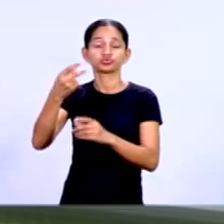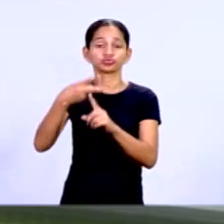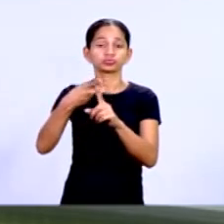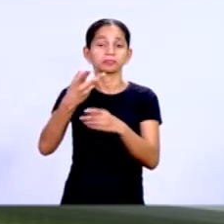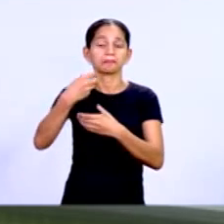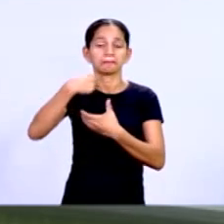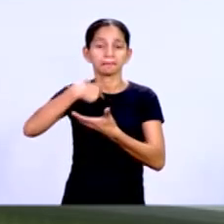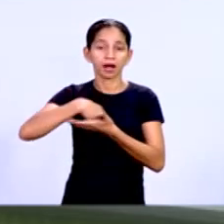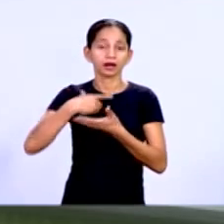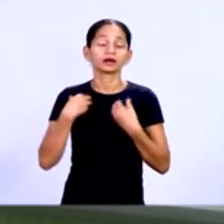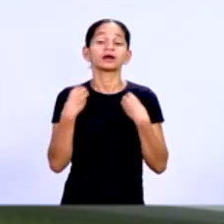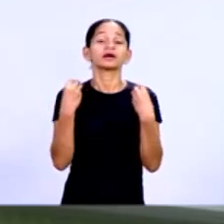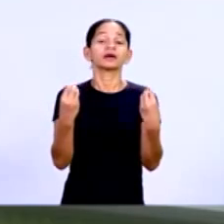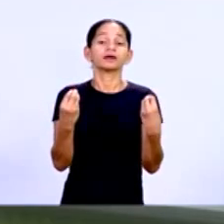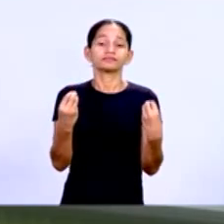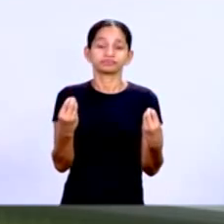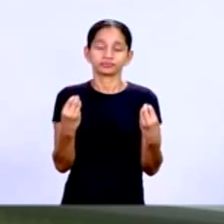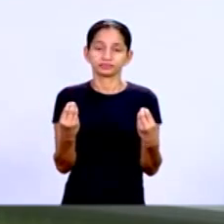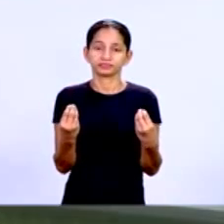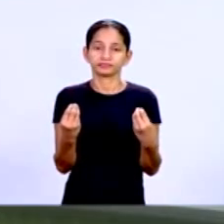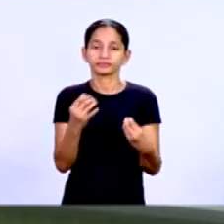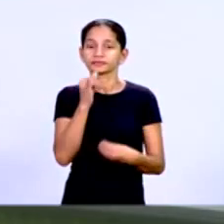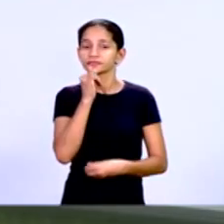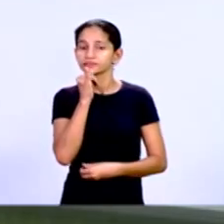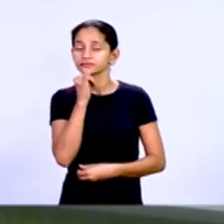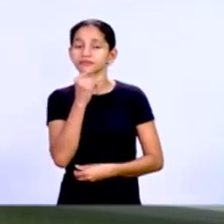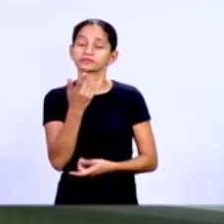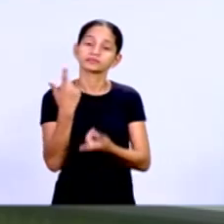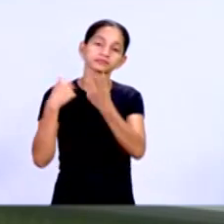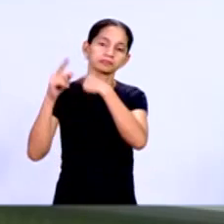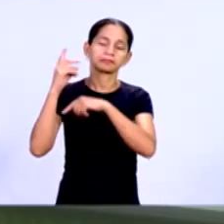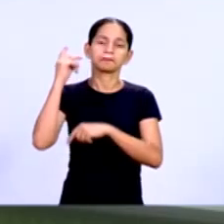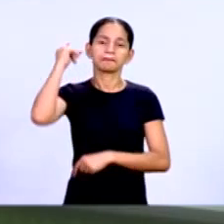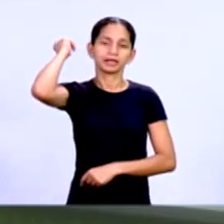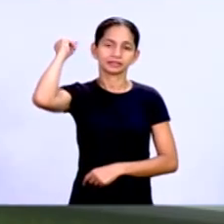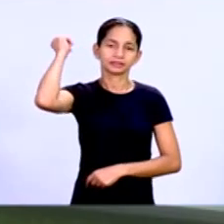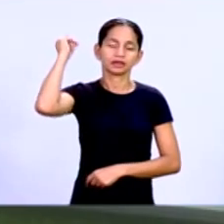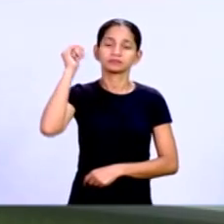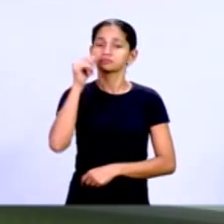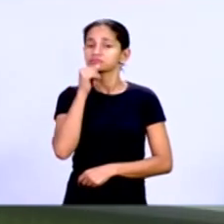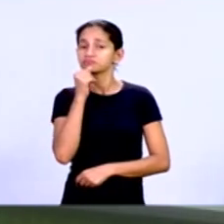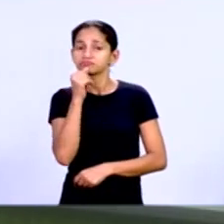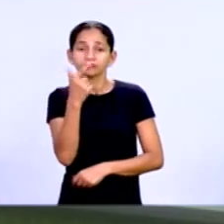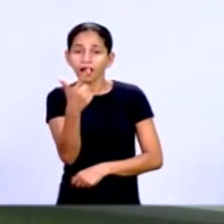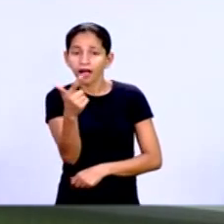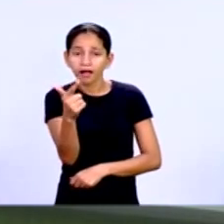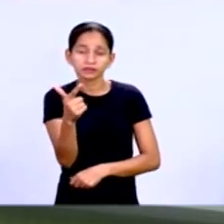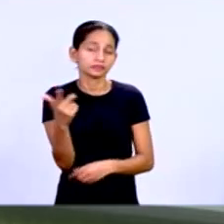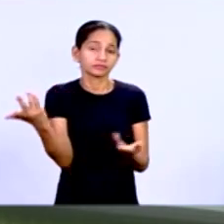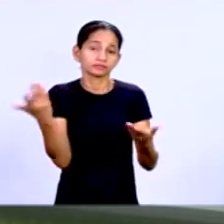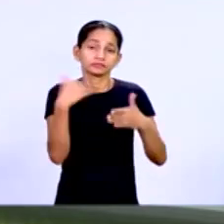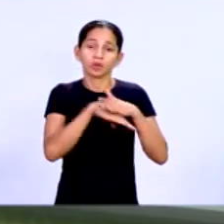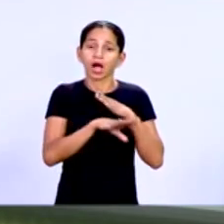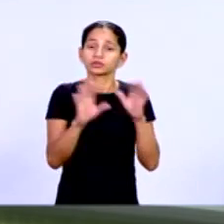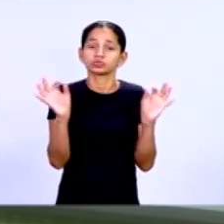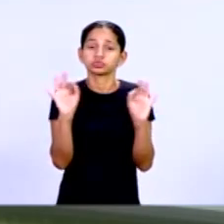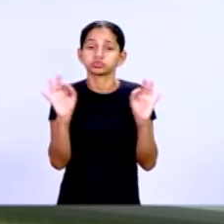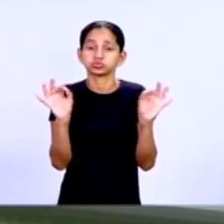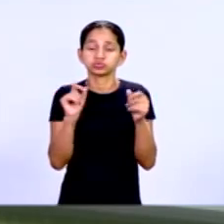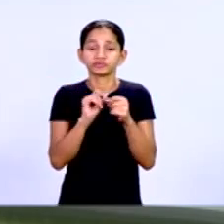depois adquirir os bens que ele poderia adquirir, por exemplo, há um ano atrás, porque não houve uma atualização monetária do capital.